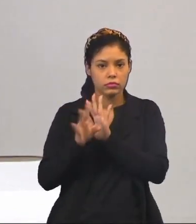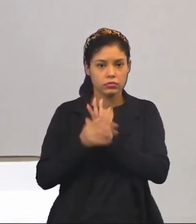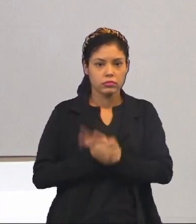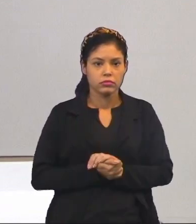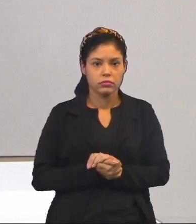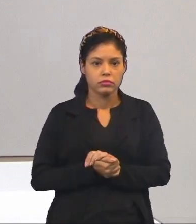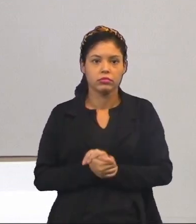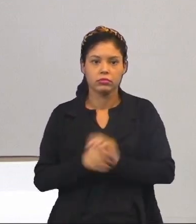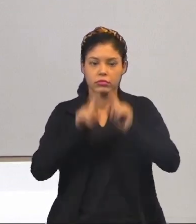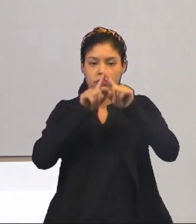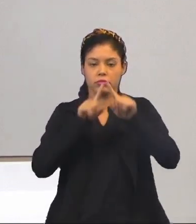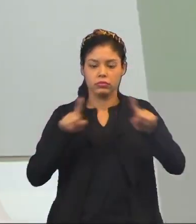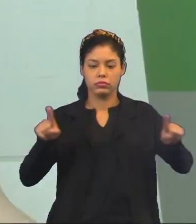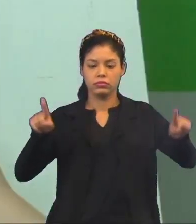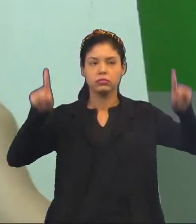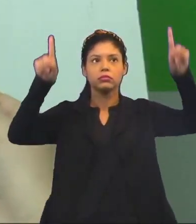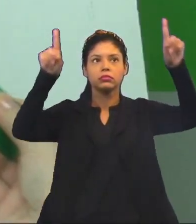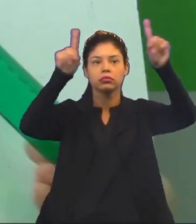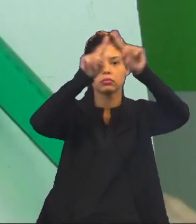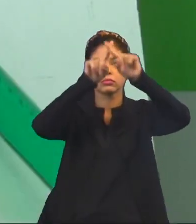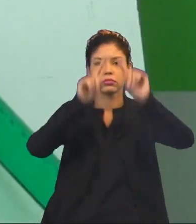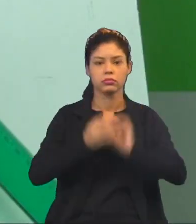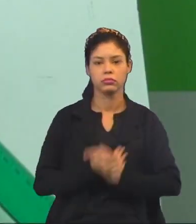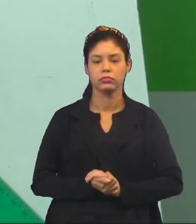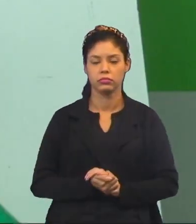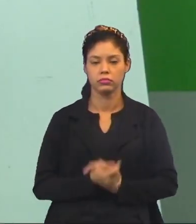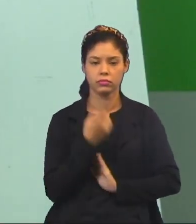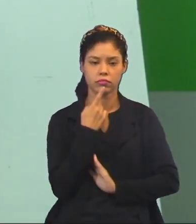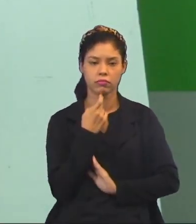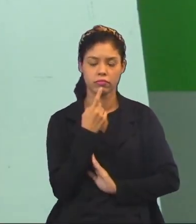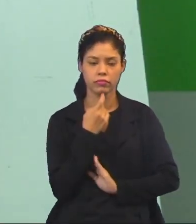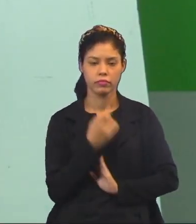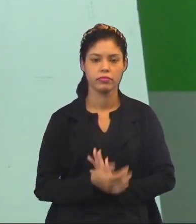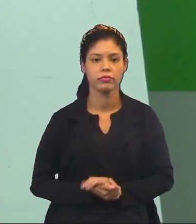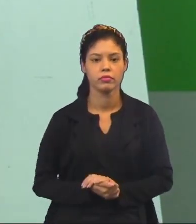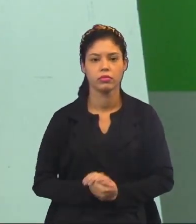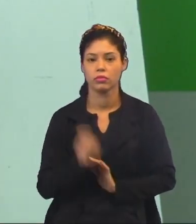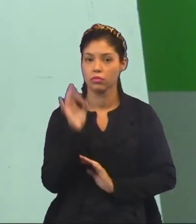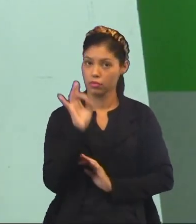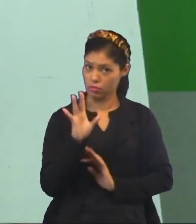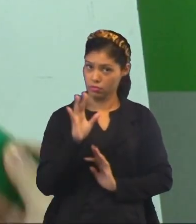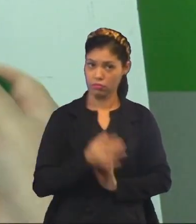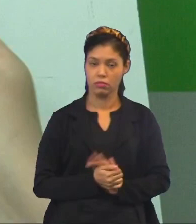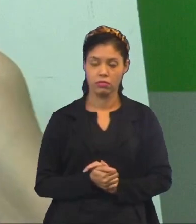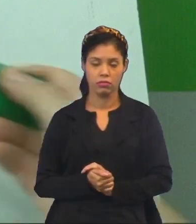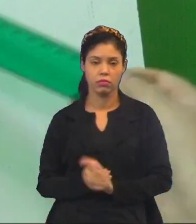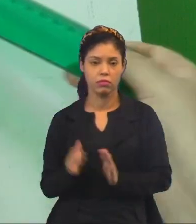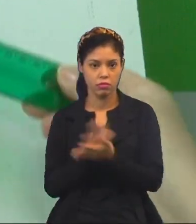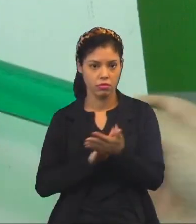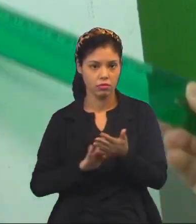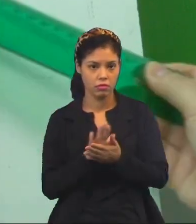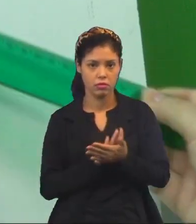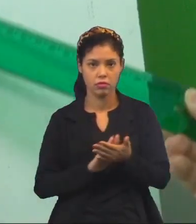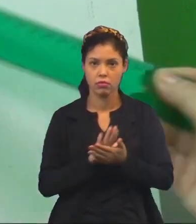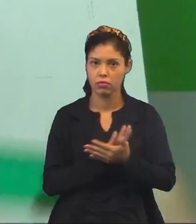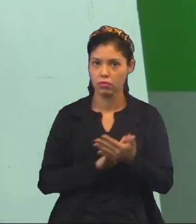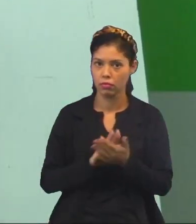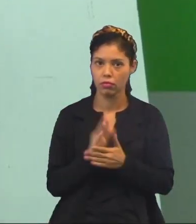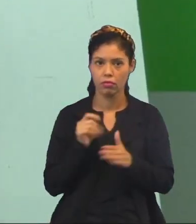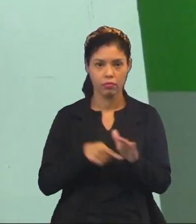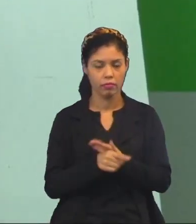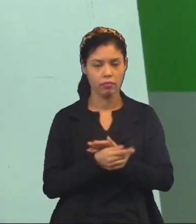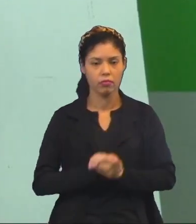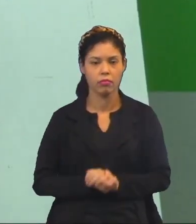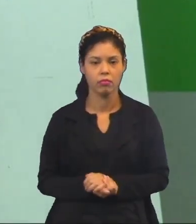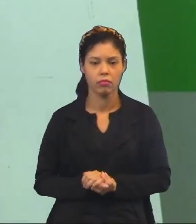ao contorno, que aqui está destacado bem em vermelho, né? Somente o contorno, nada da região de